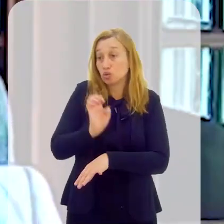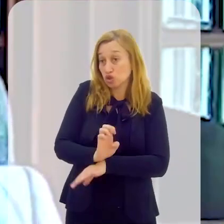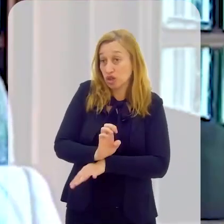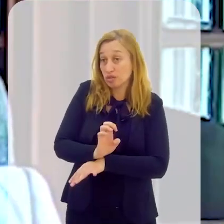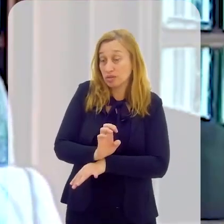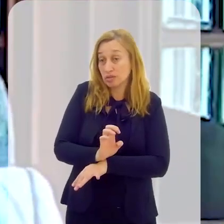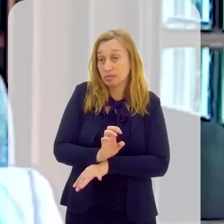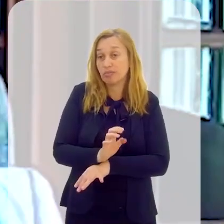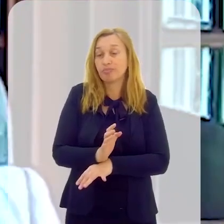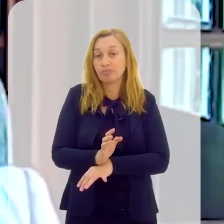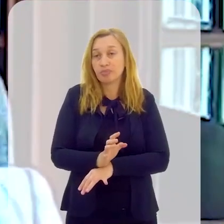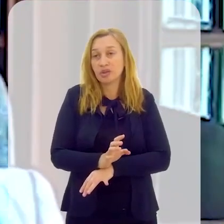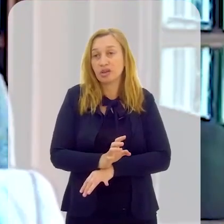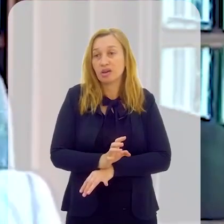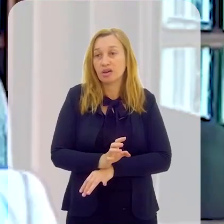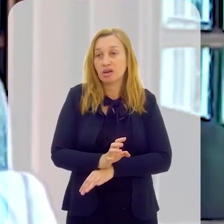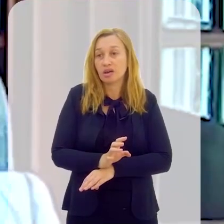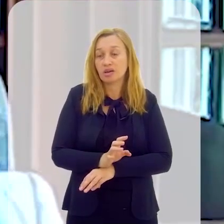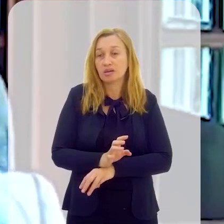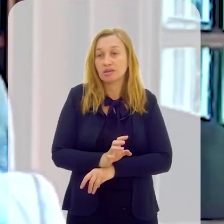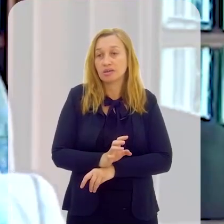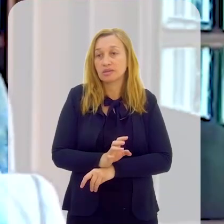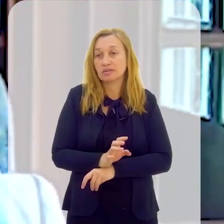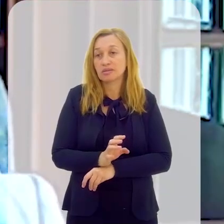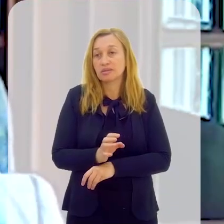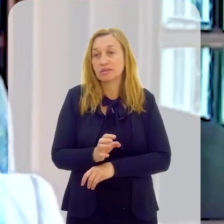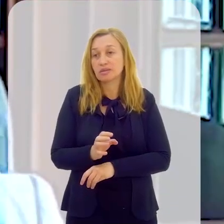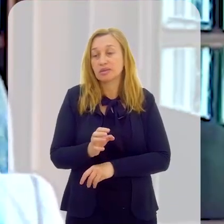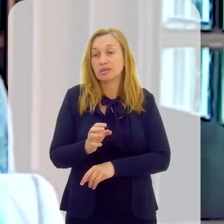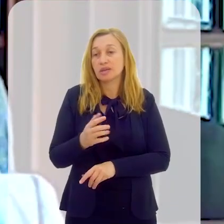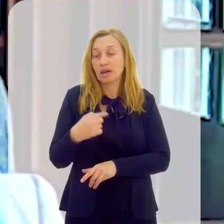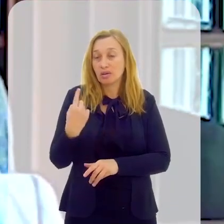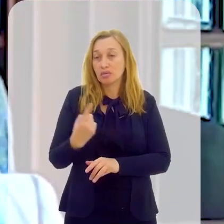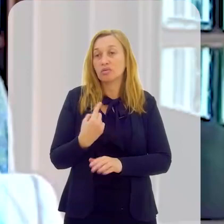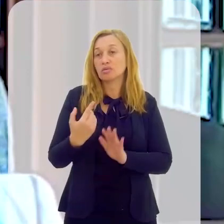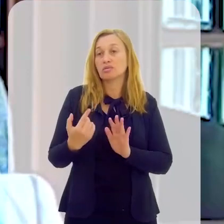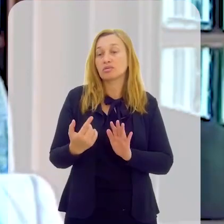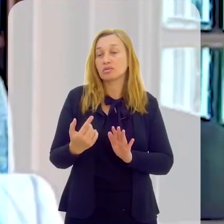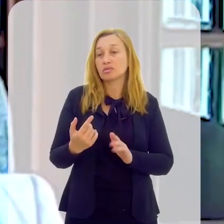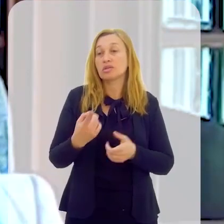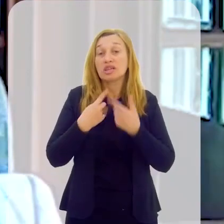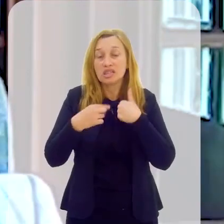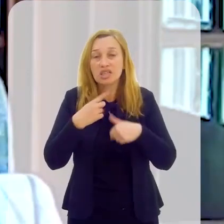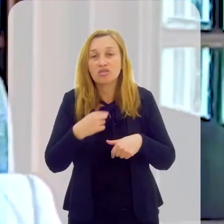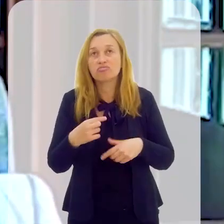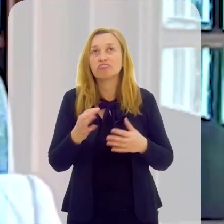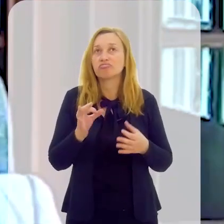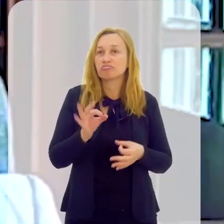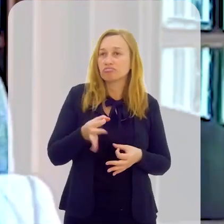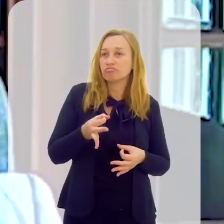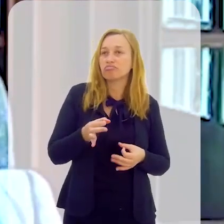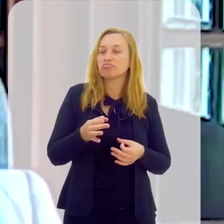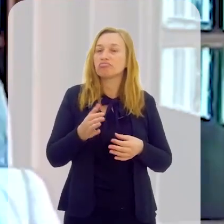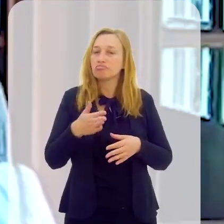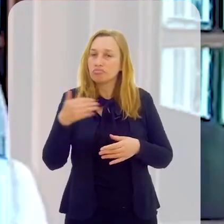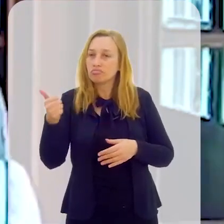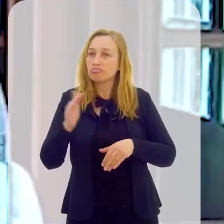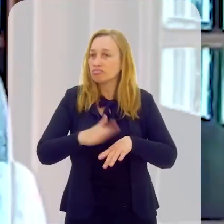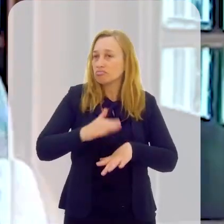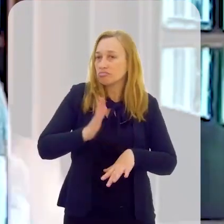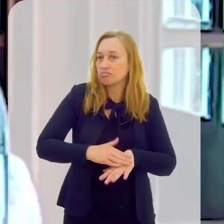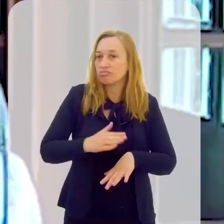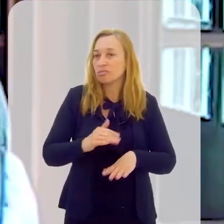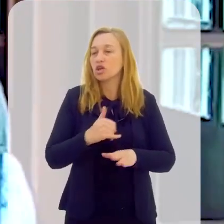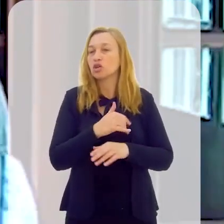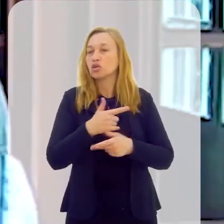disposição da cidade e do Estado, isso é nosso intento, é nosso propósito. Tá? Claro que a gente tem